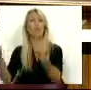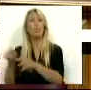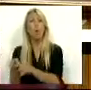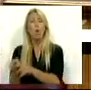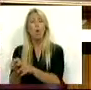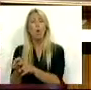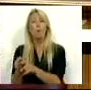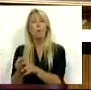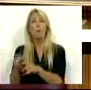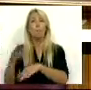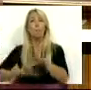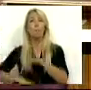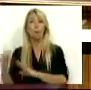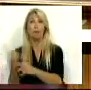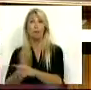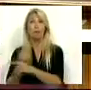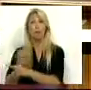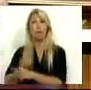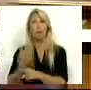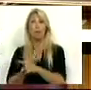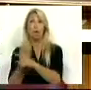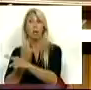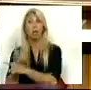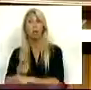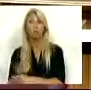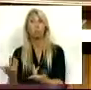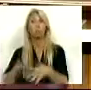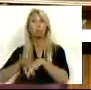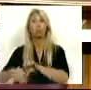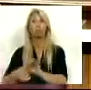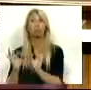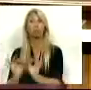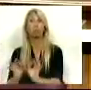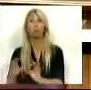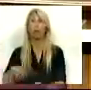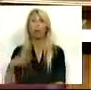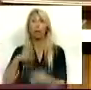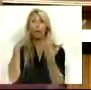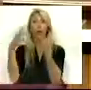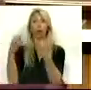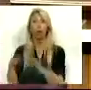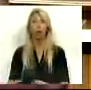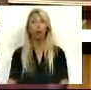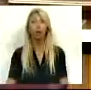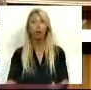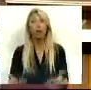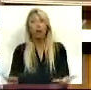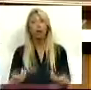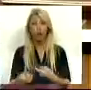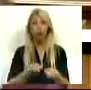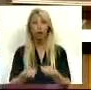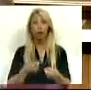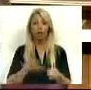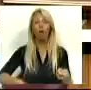o exercício de determinadas atividades que são absolutamente dilapidadoras para esse património natural e, portanto, na gestão das